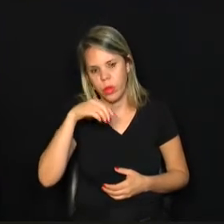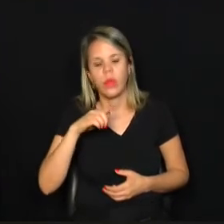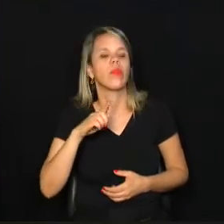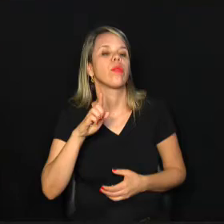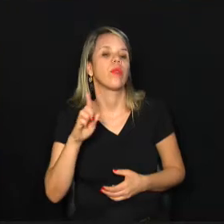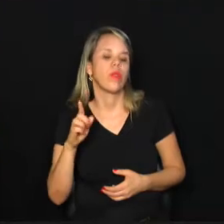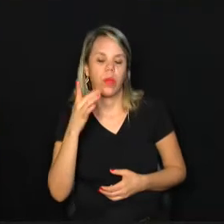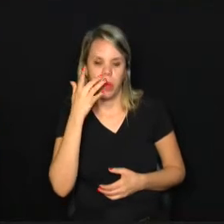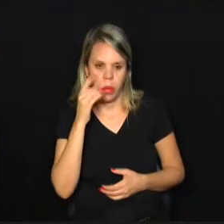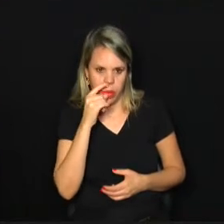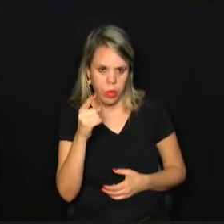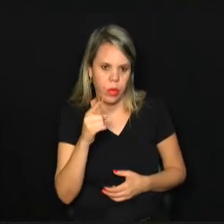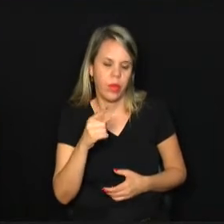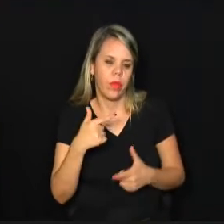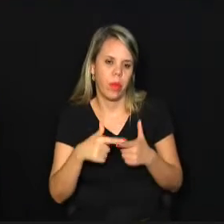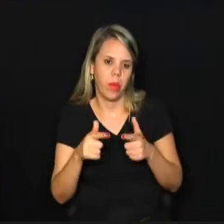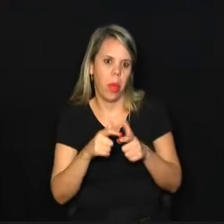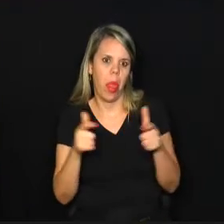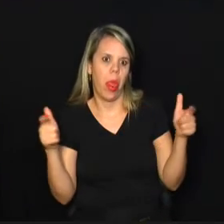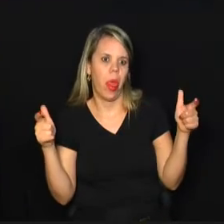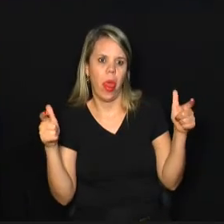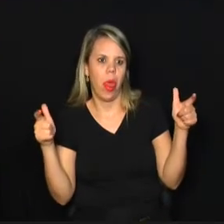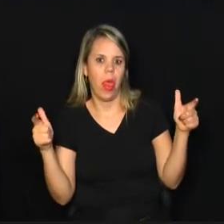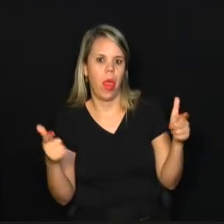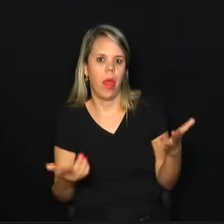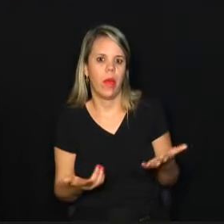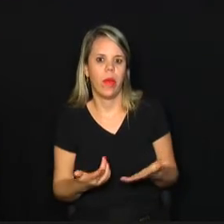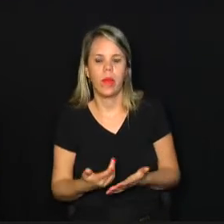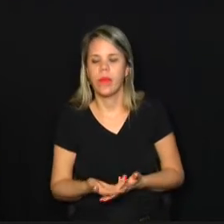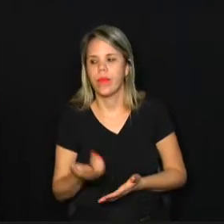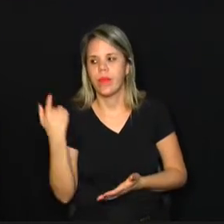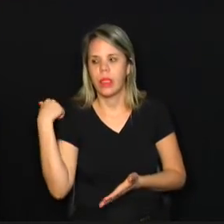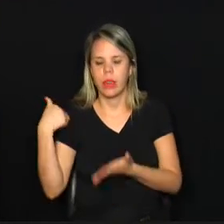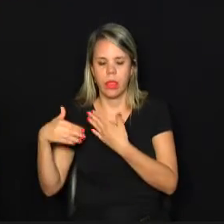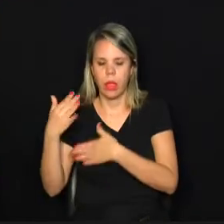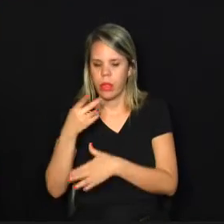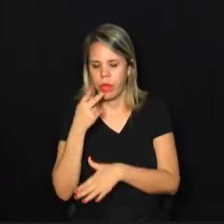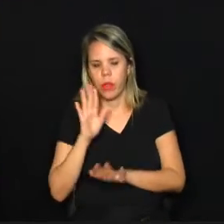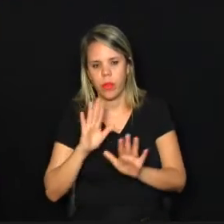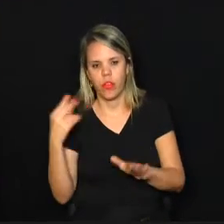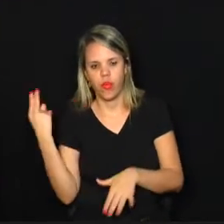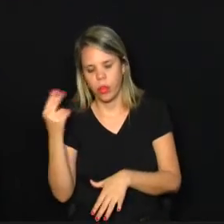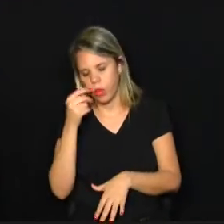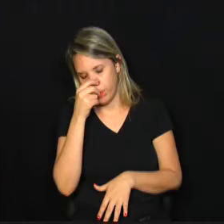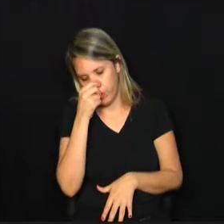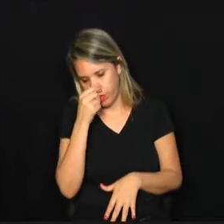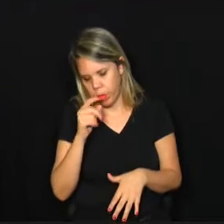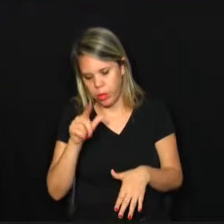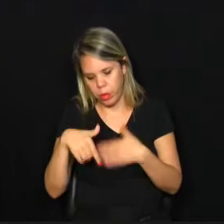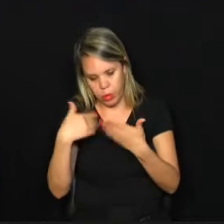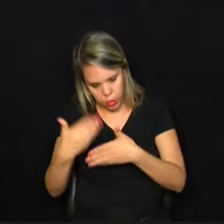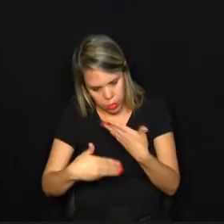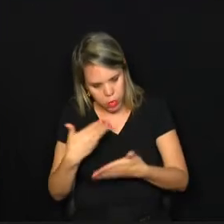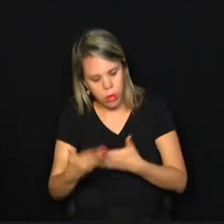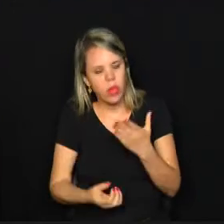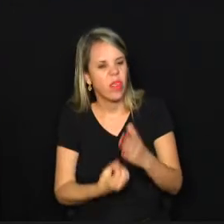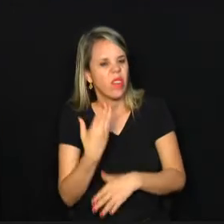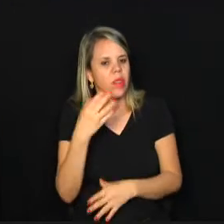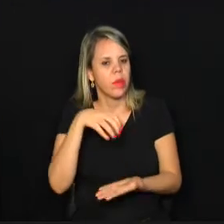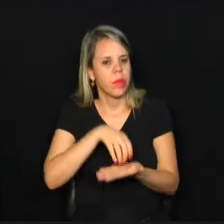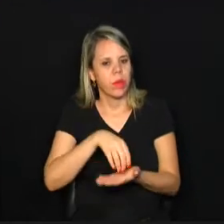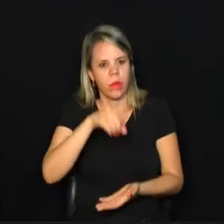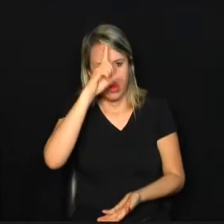Ouro Verde, virou escândalo que eu não vou precisar aprofundar aqui. E depois, com a criação da rede